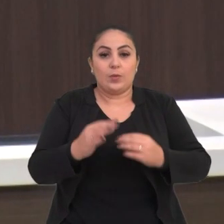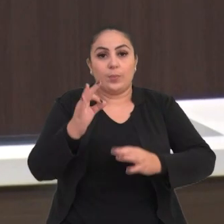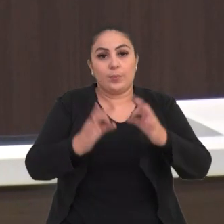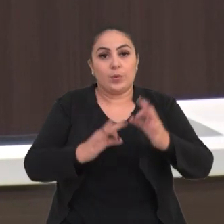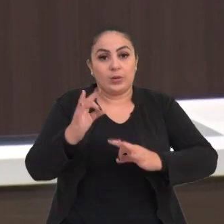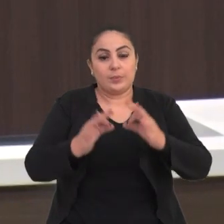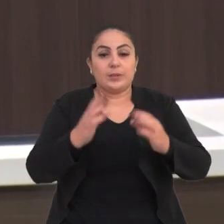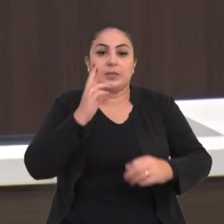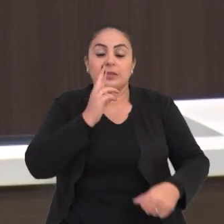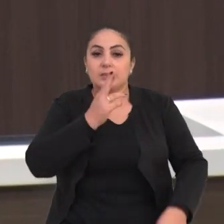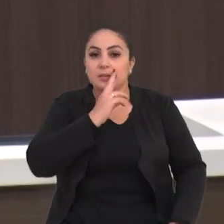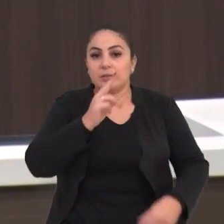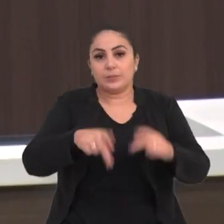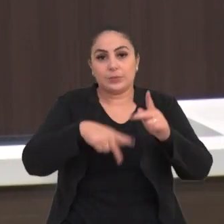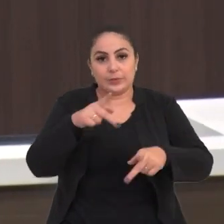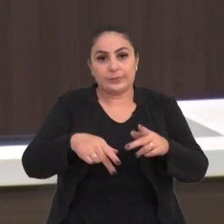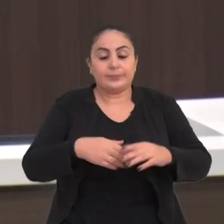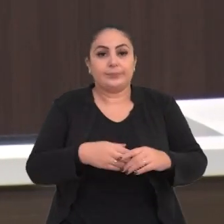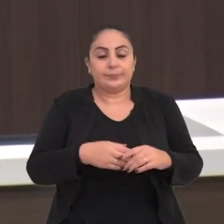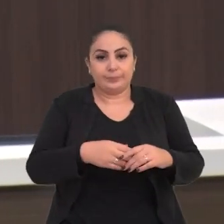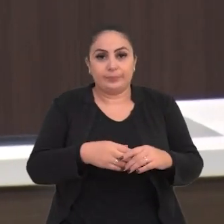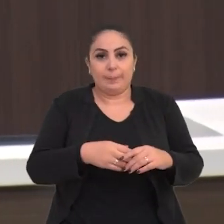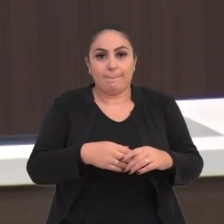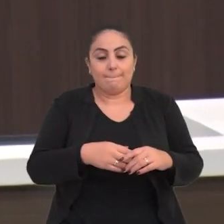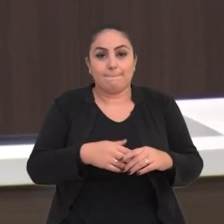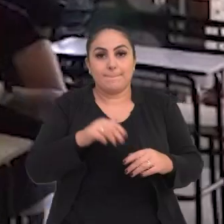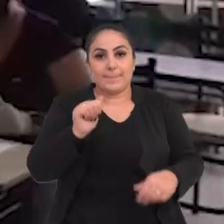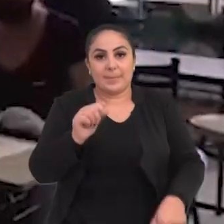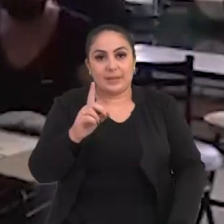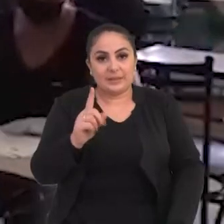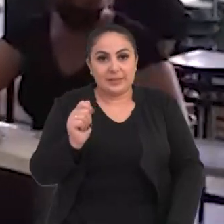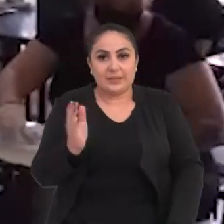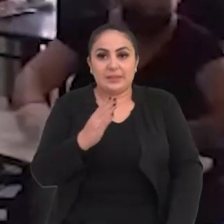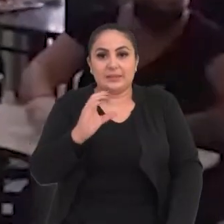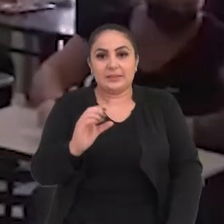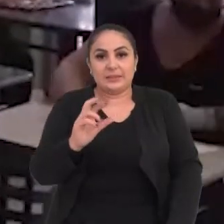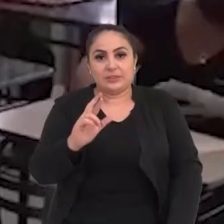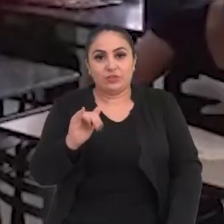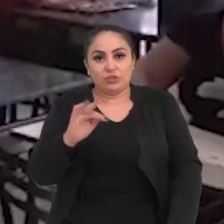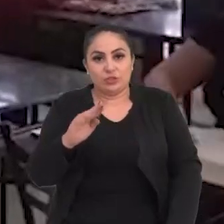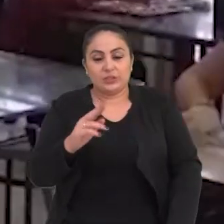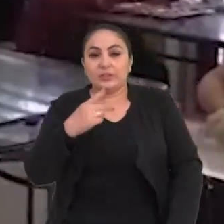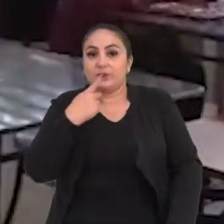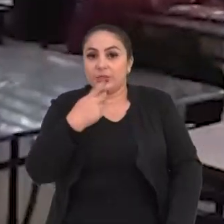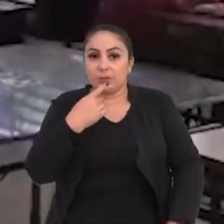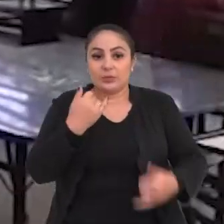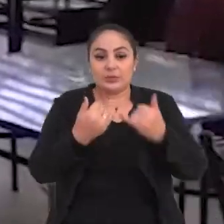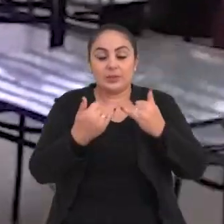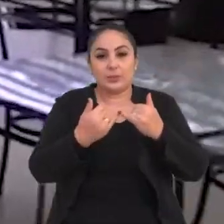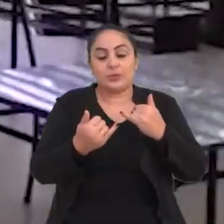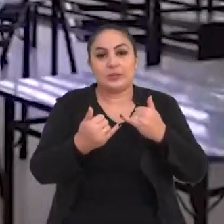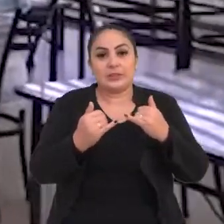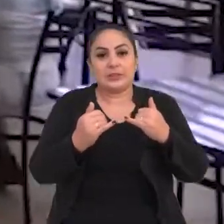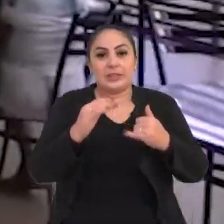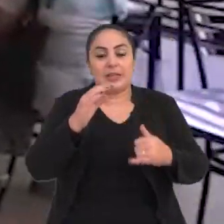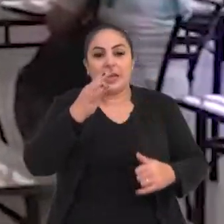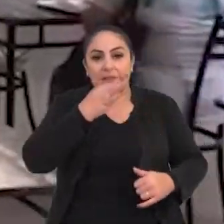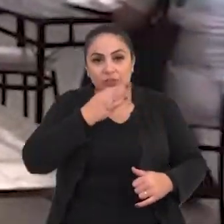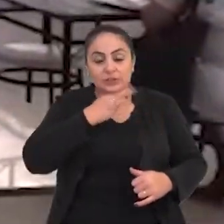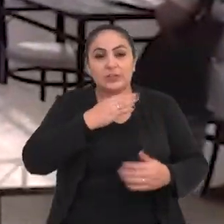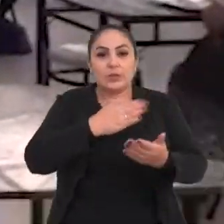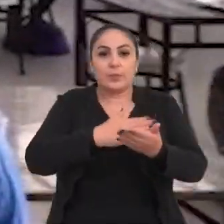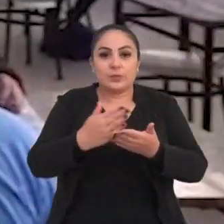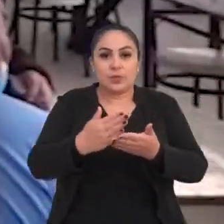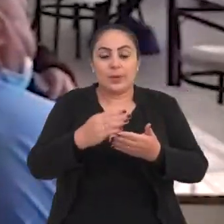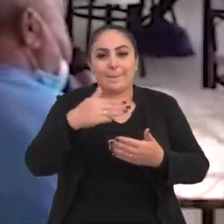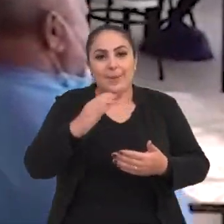de um programa de restaurante popular. Ada Cristina citou o exemplo de Caxias do Sul, que em março